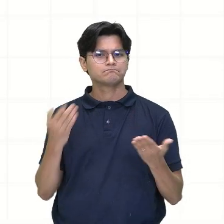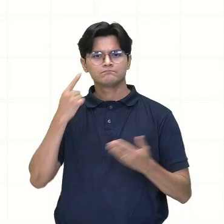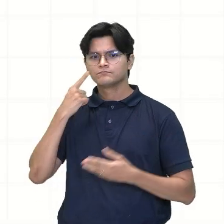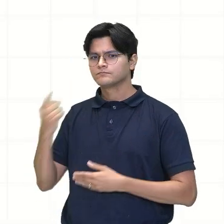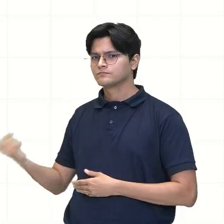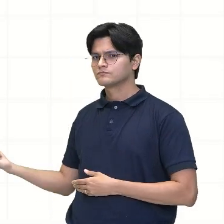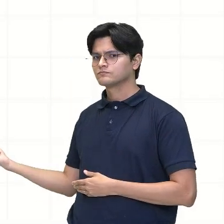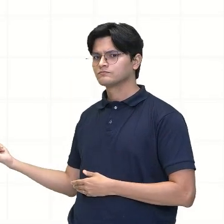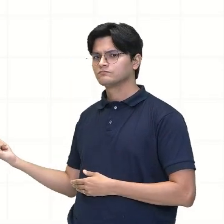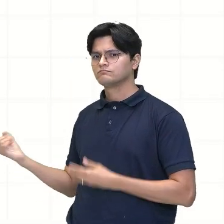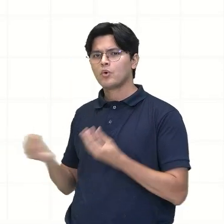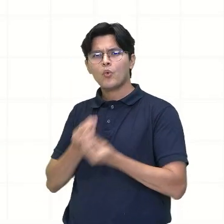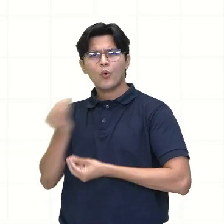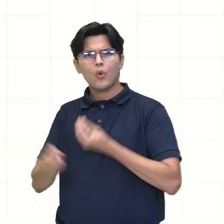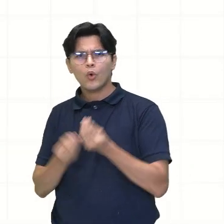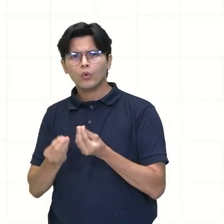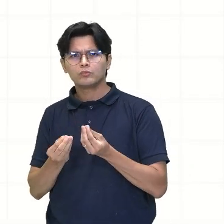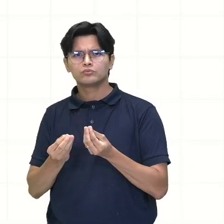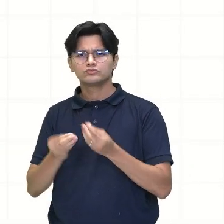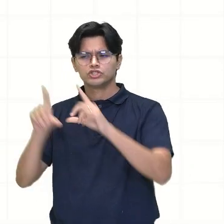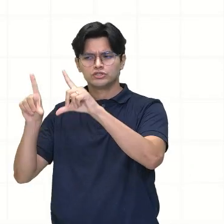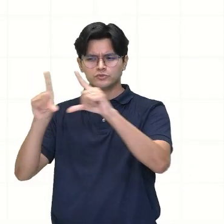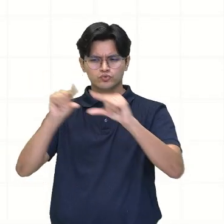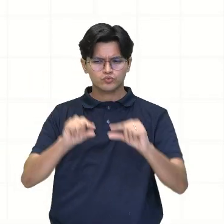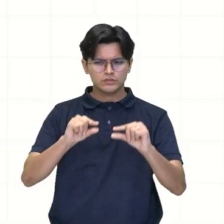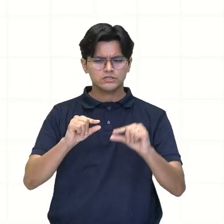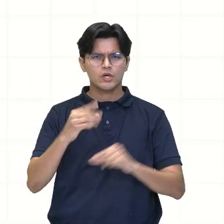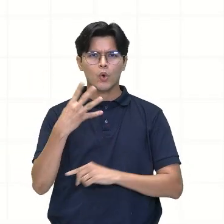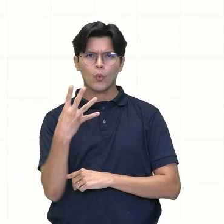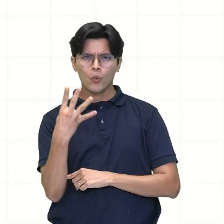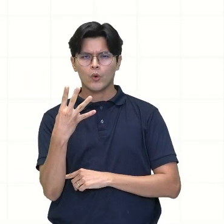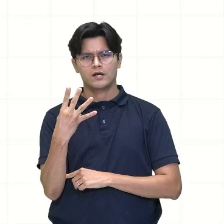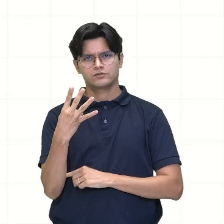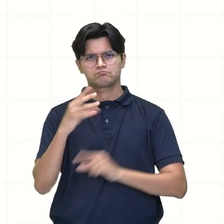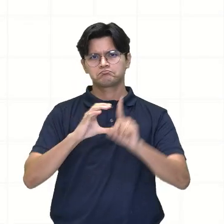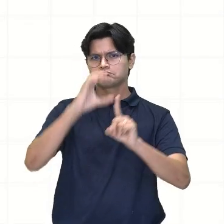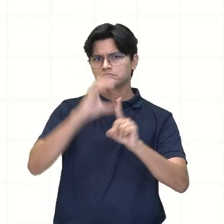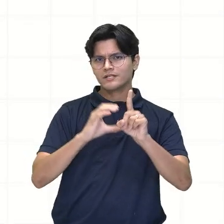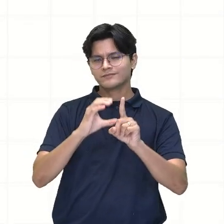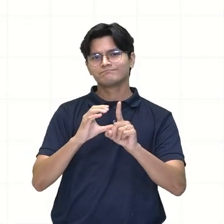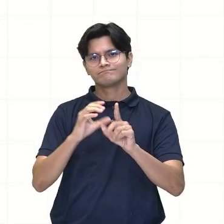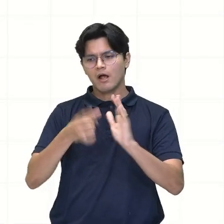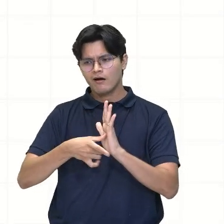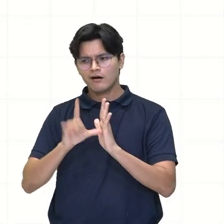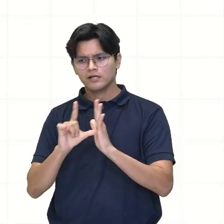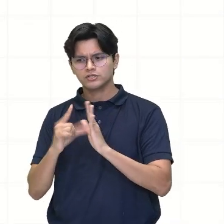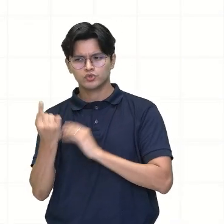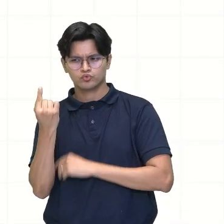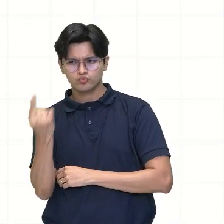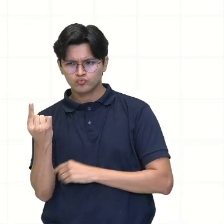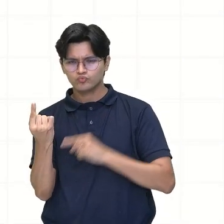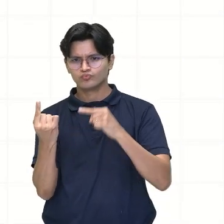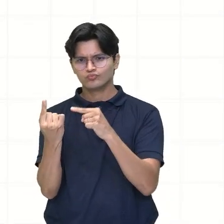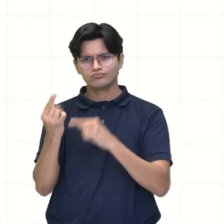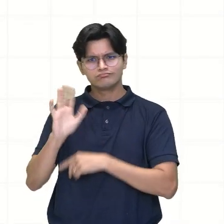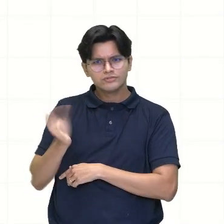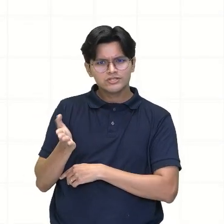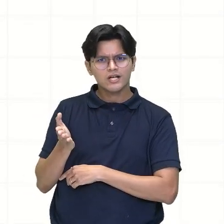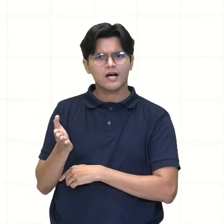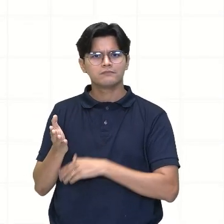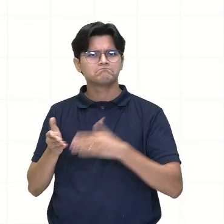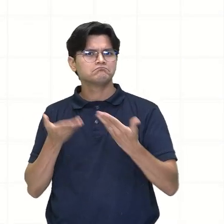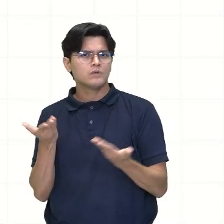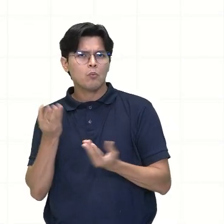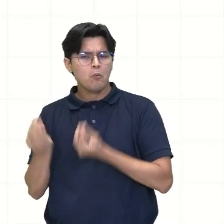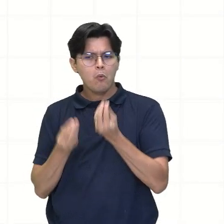que vai cair 4 graus Celsius se já está em 1? É exatamente aí que vai aparecer os